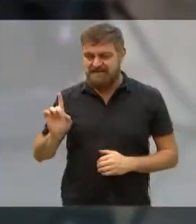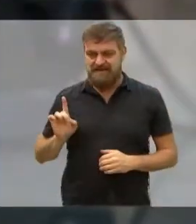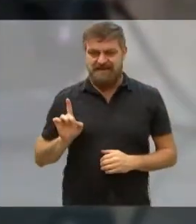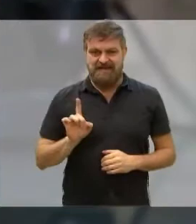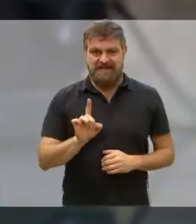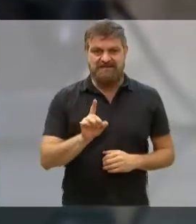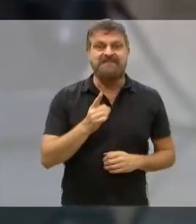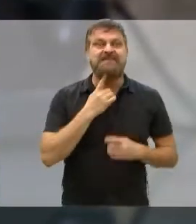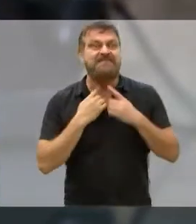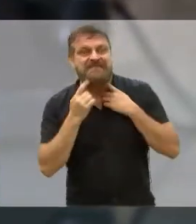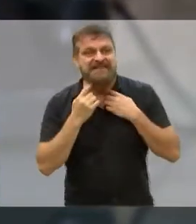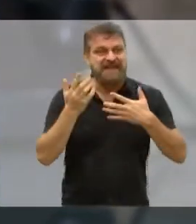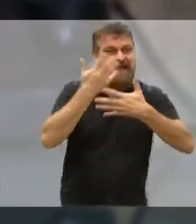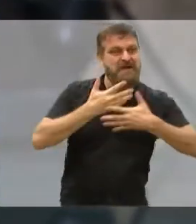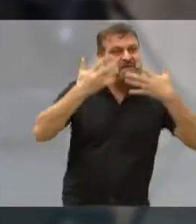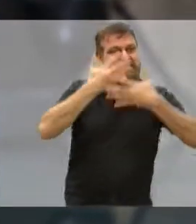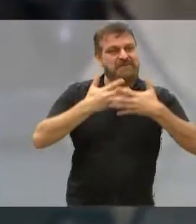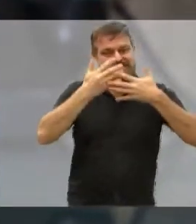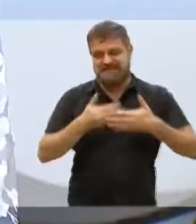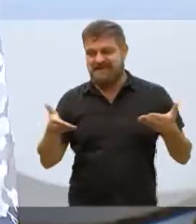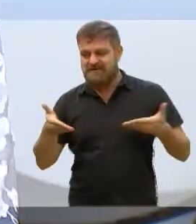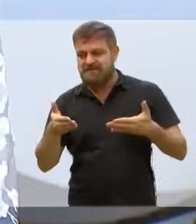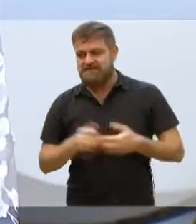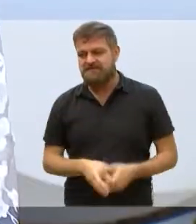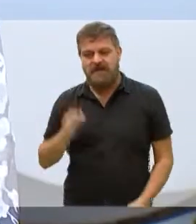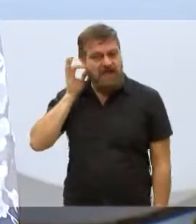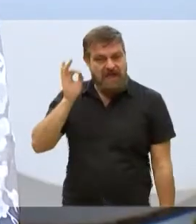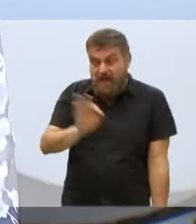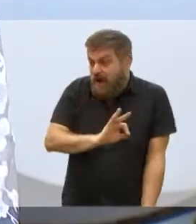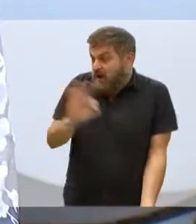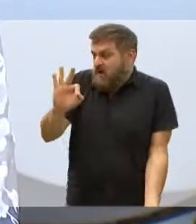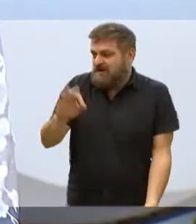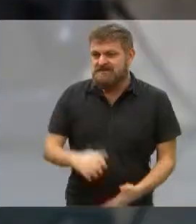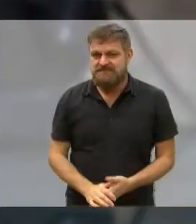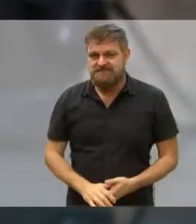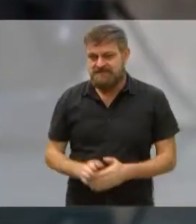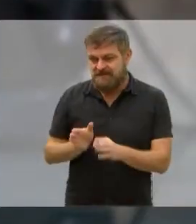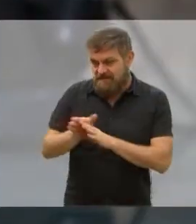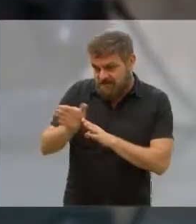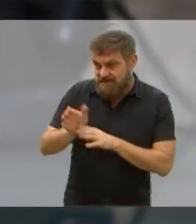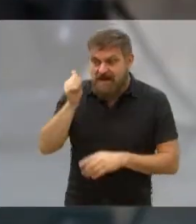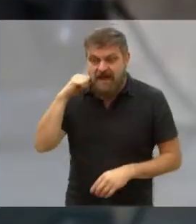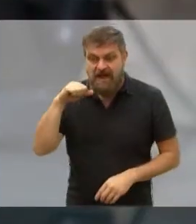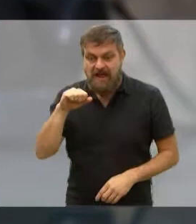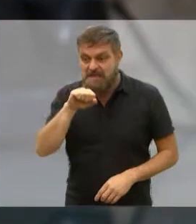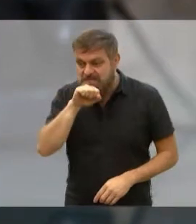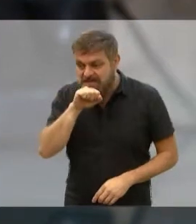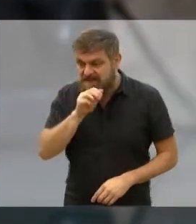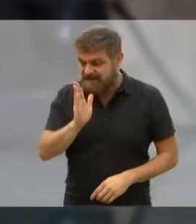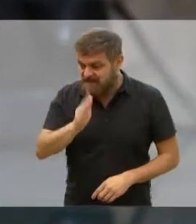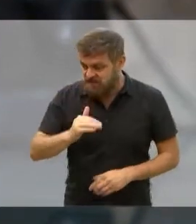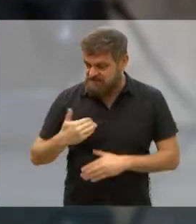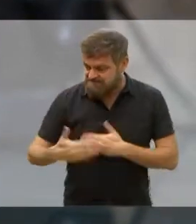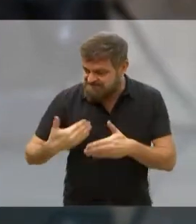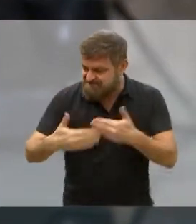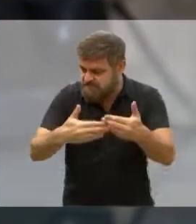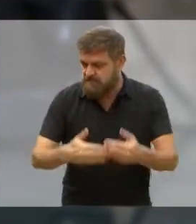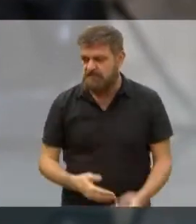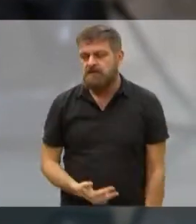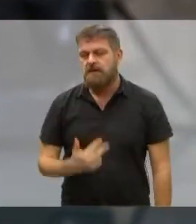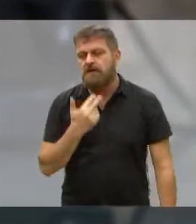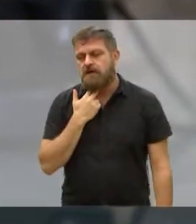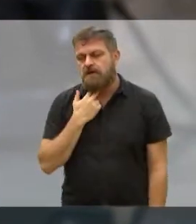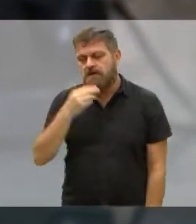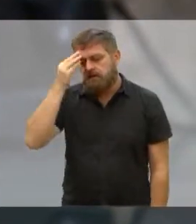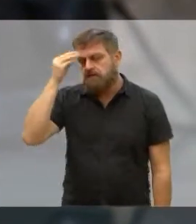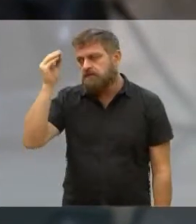eles vêm para cá com um olhar assim, eu vou fazer aula de música. Eu acho ótimo, porque eu falo para as mães, é 50% do caminho andado. Porque ele não